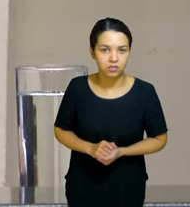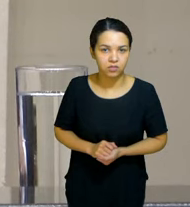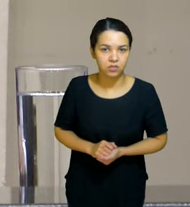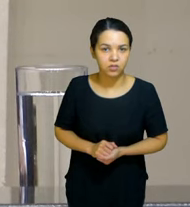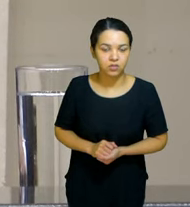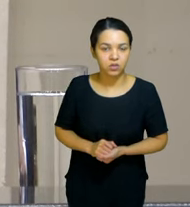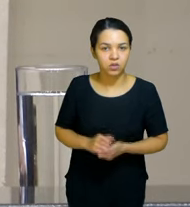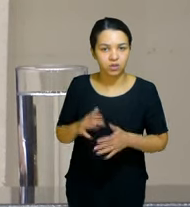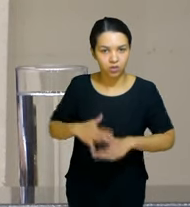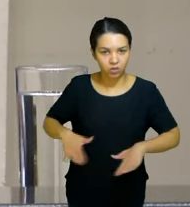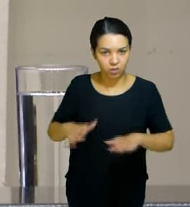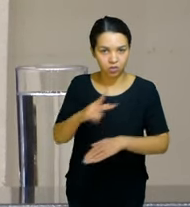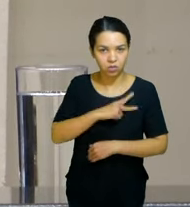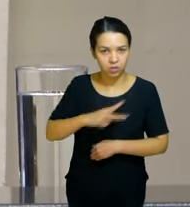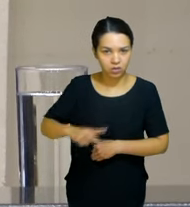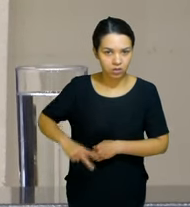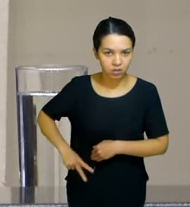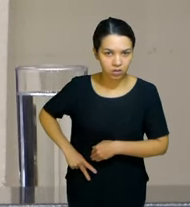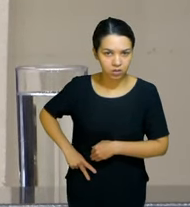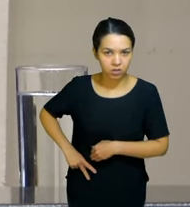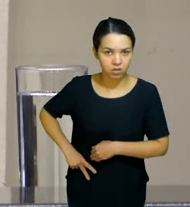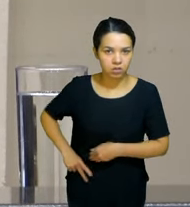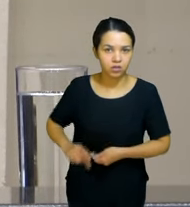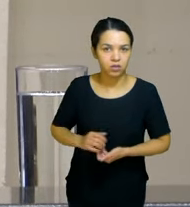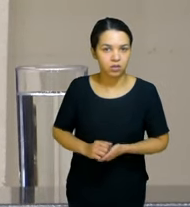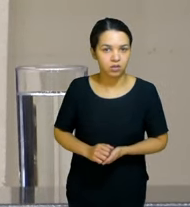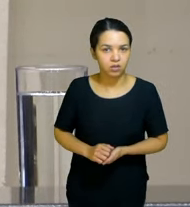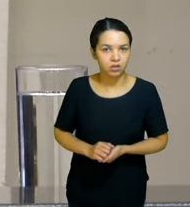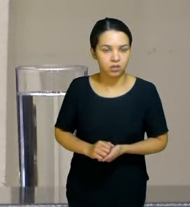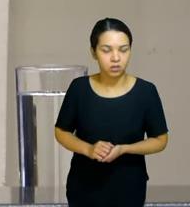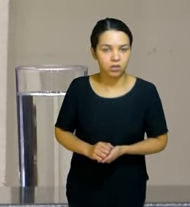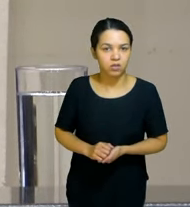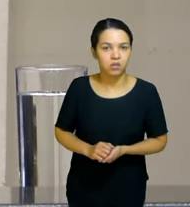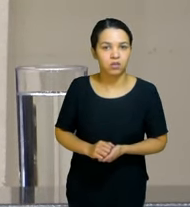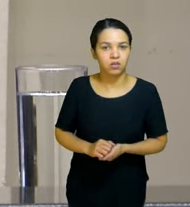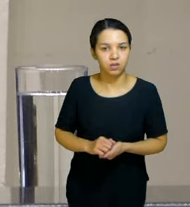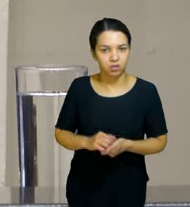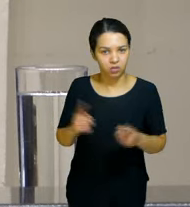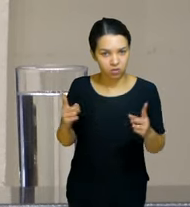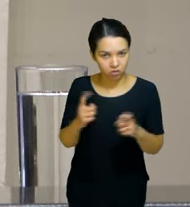todos os presidentes tenham tido as mesmas dificuldades